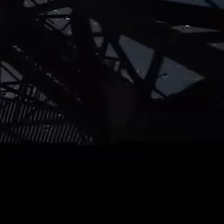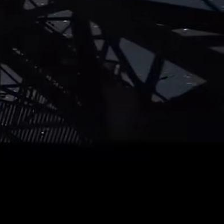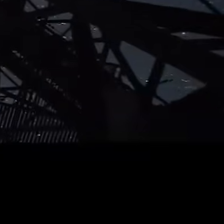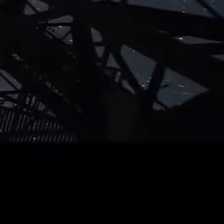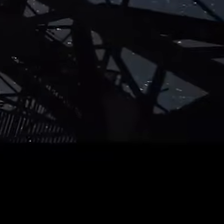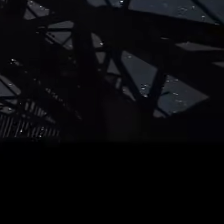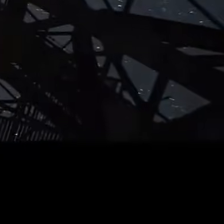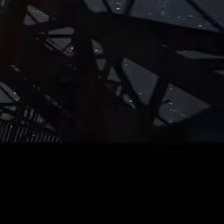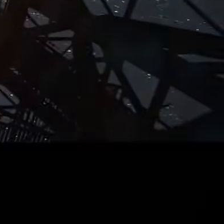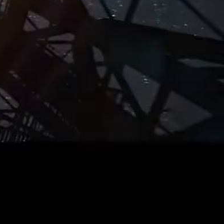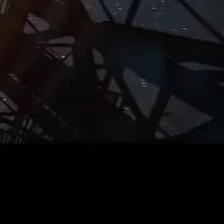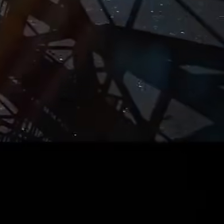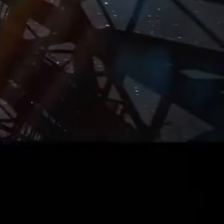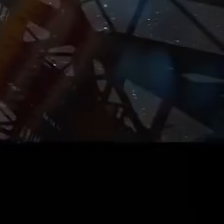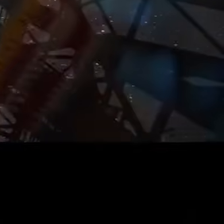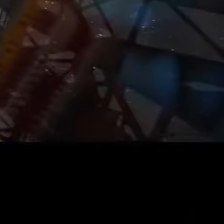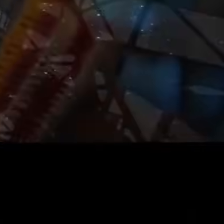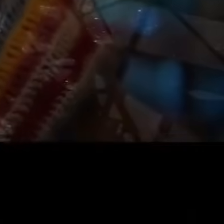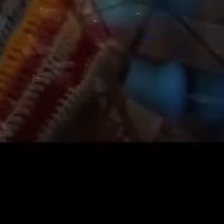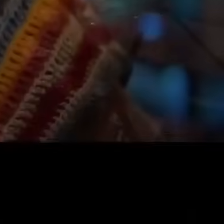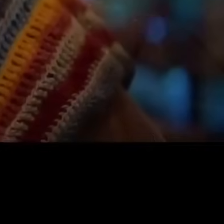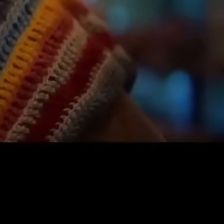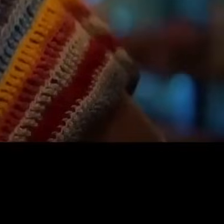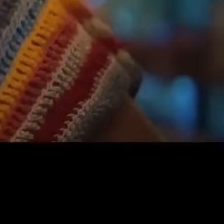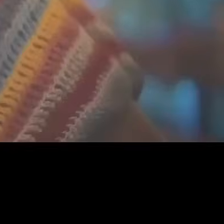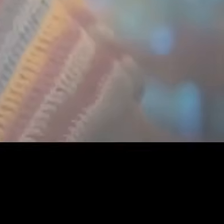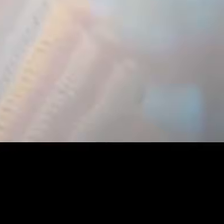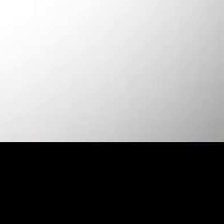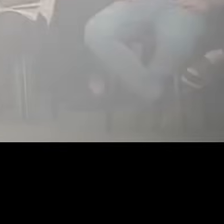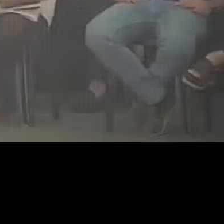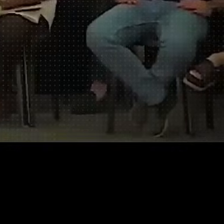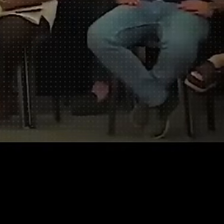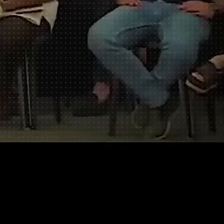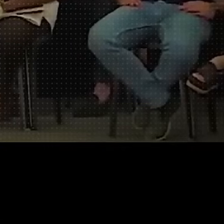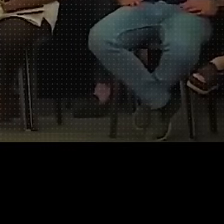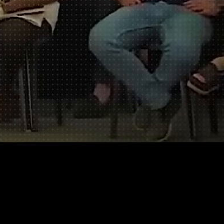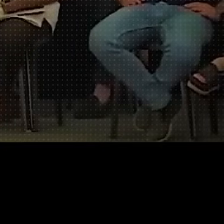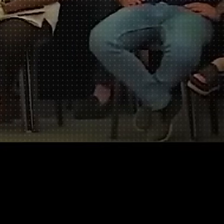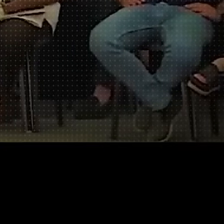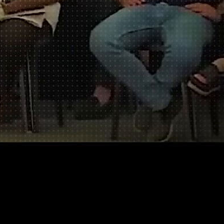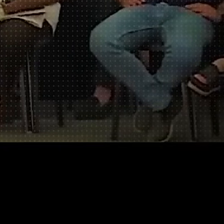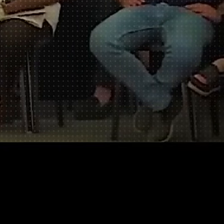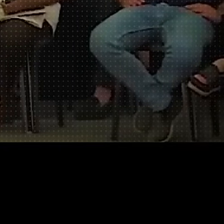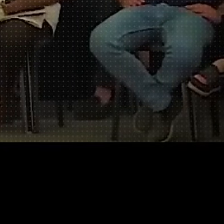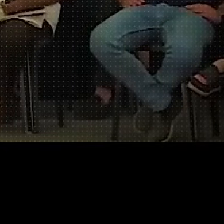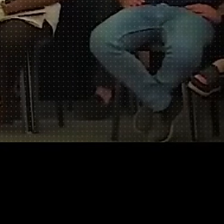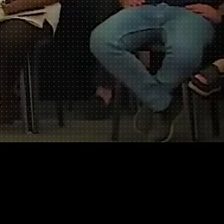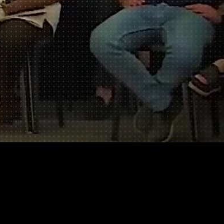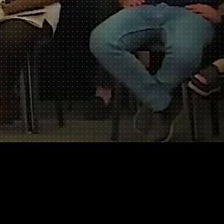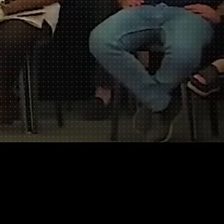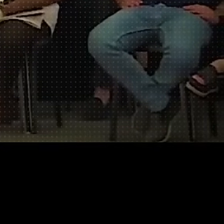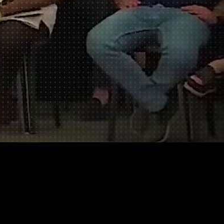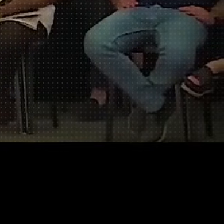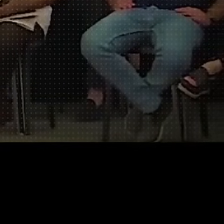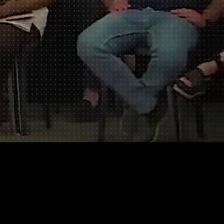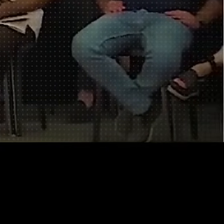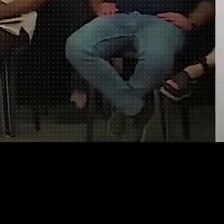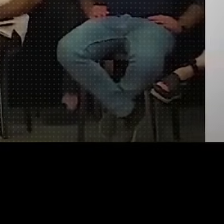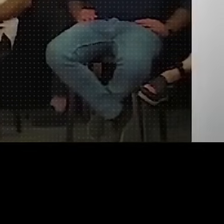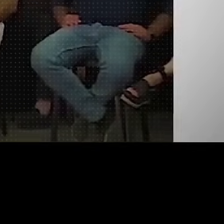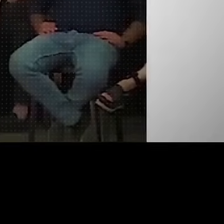tinha certeza que esse dia chegaria. A verdade prevaleceu. Não